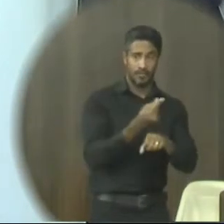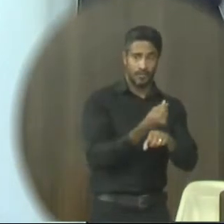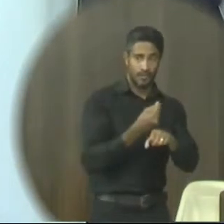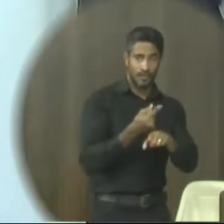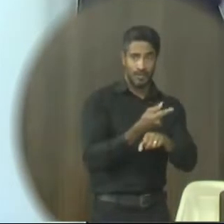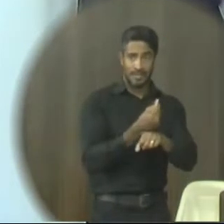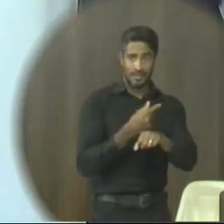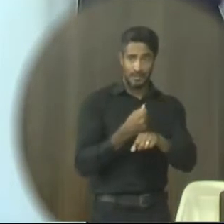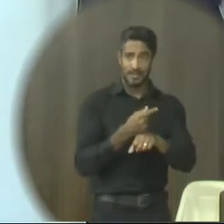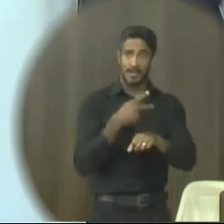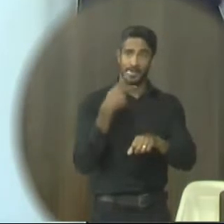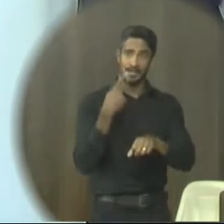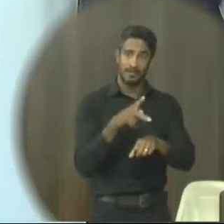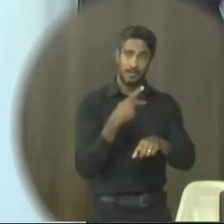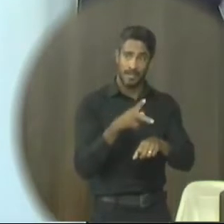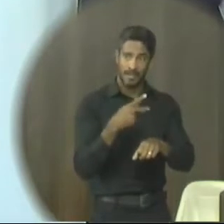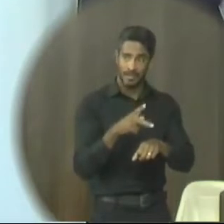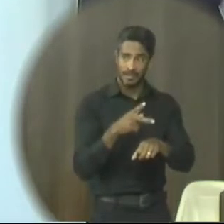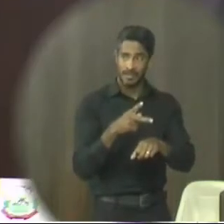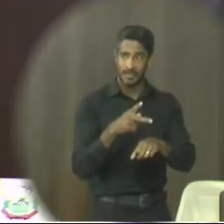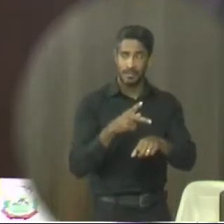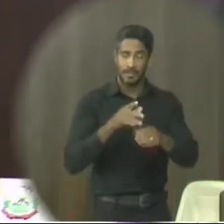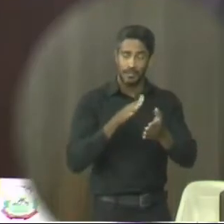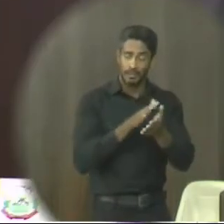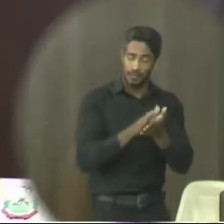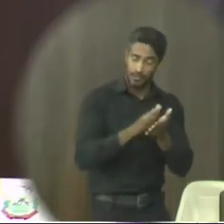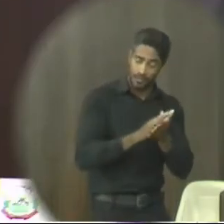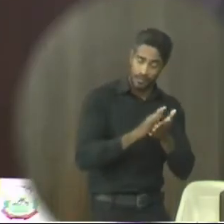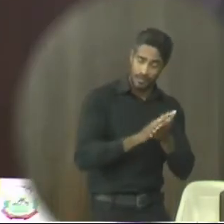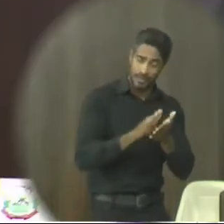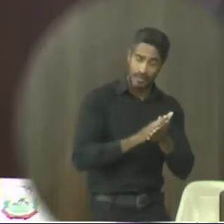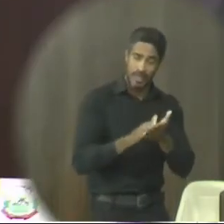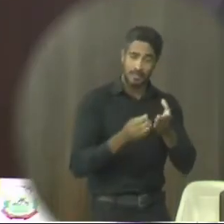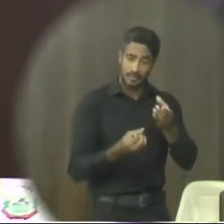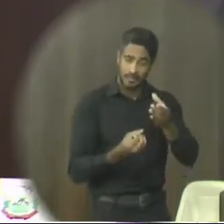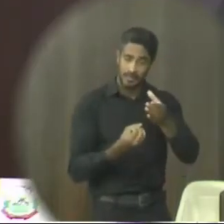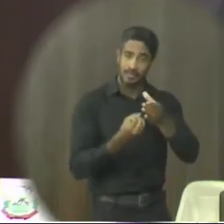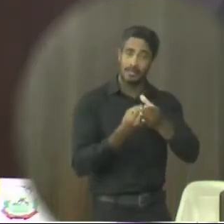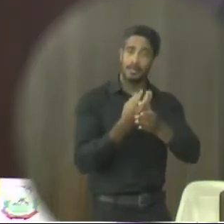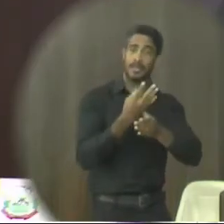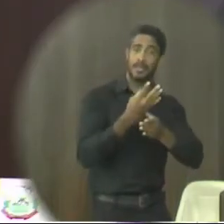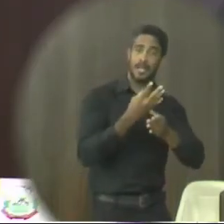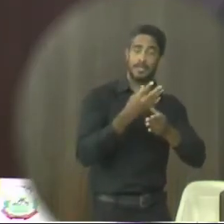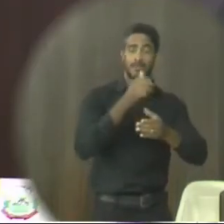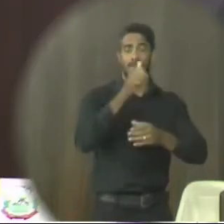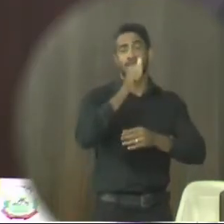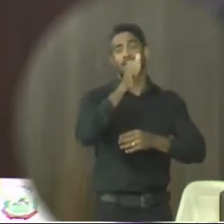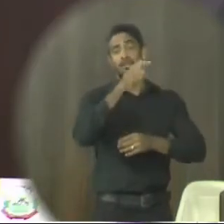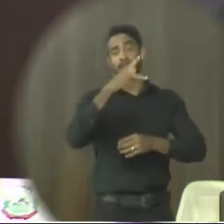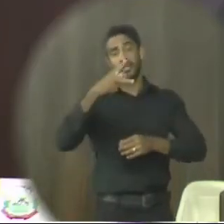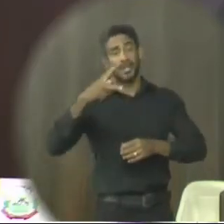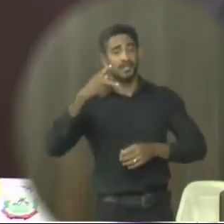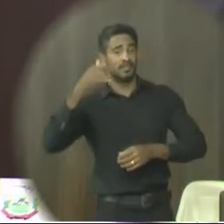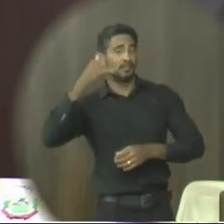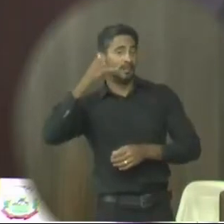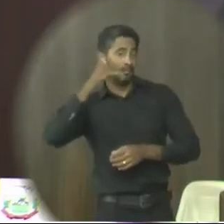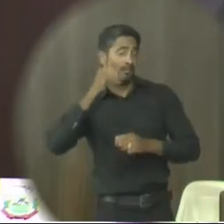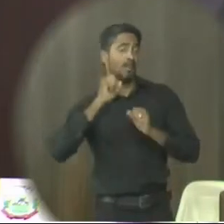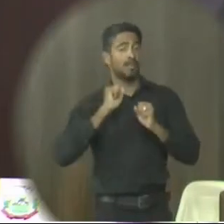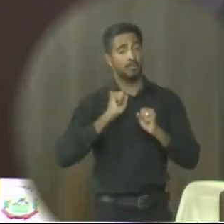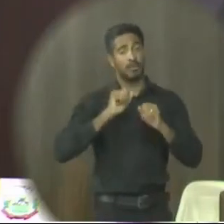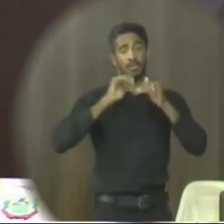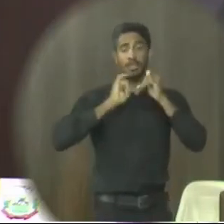necessários para essa cobertura dos gastos decorrentes da criação de aplicativos para celulares que permite